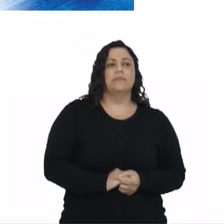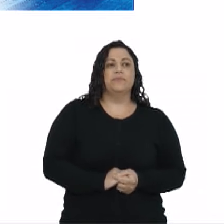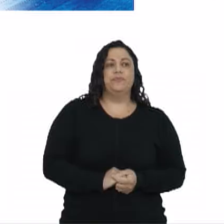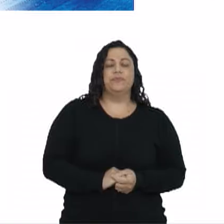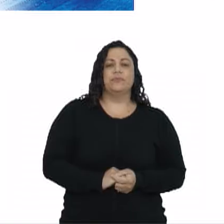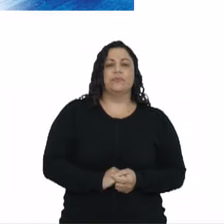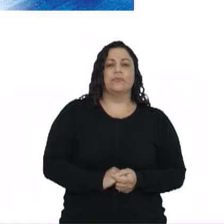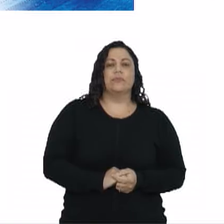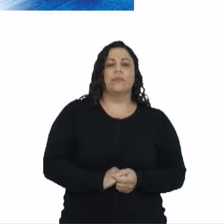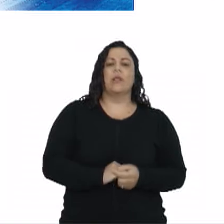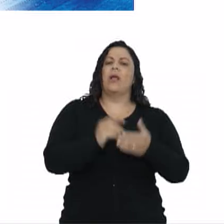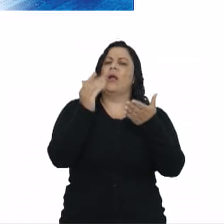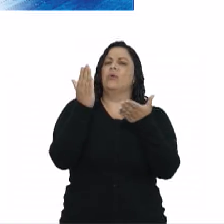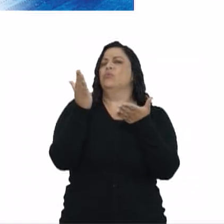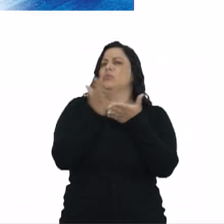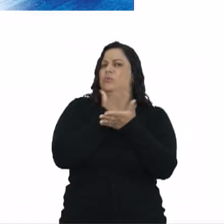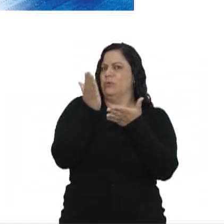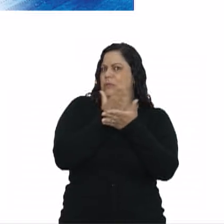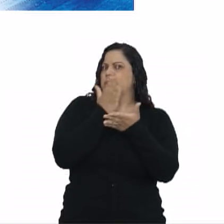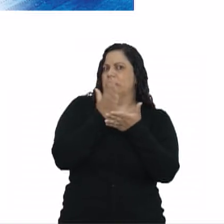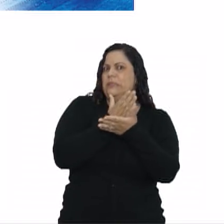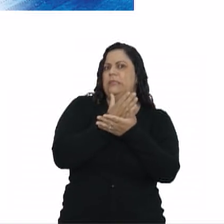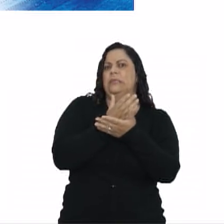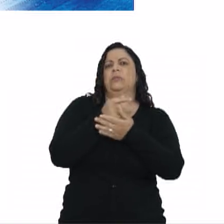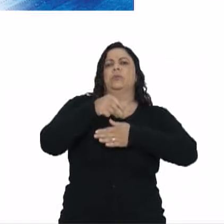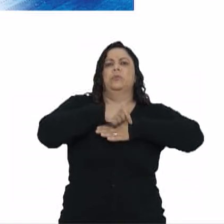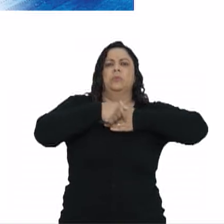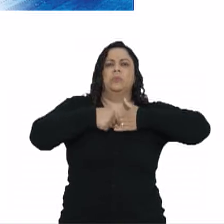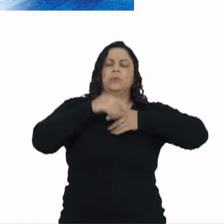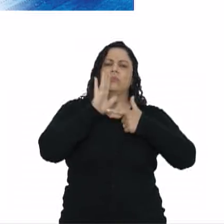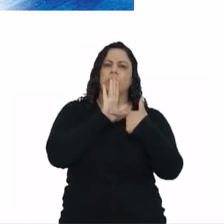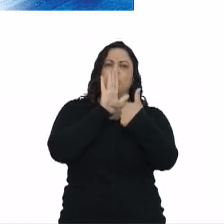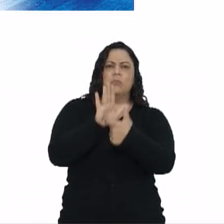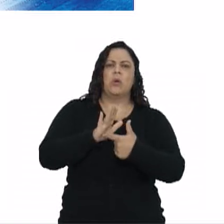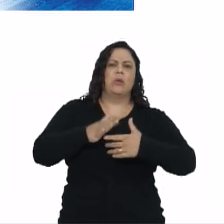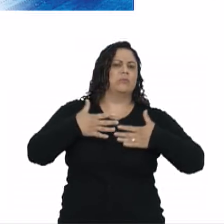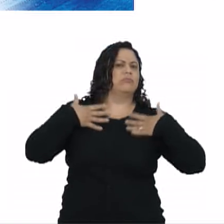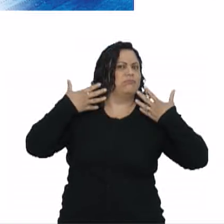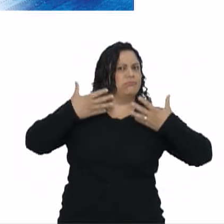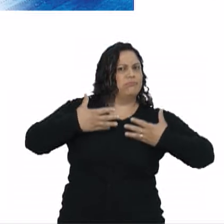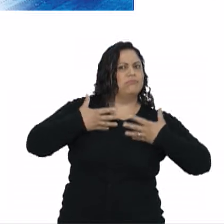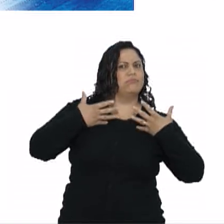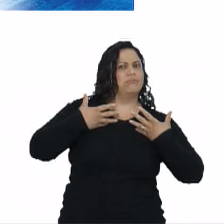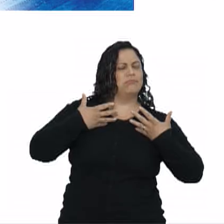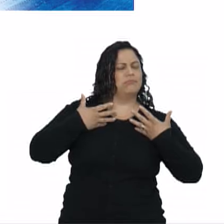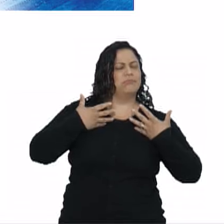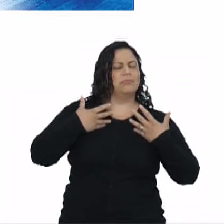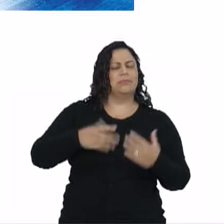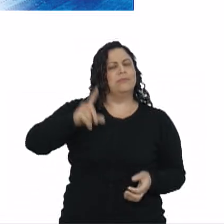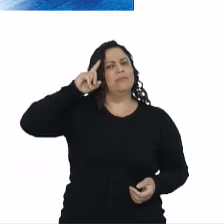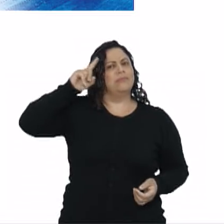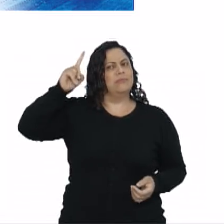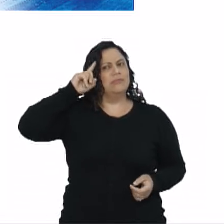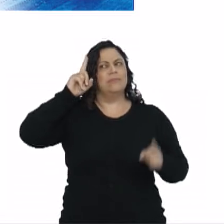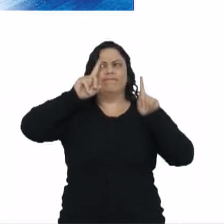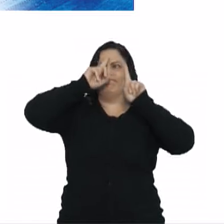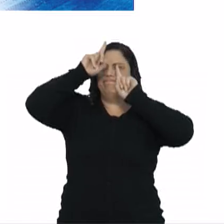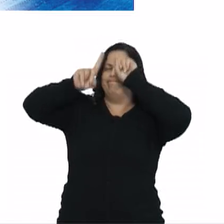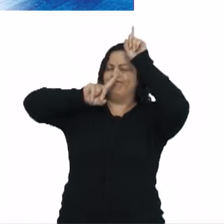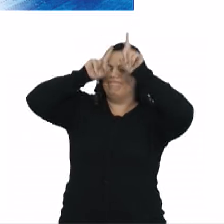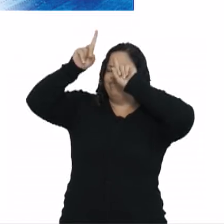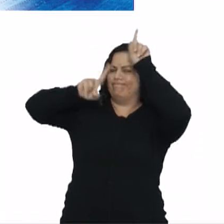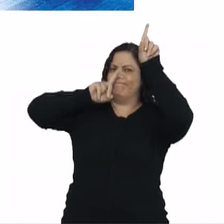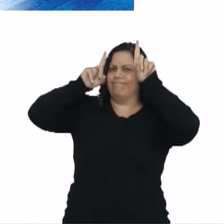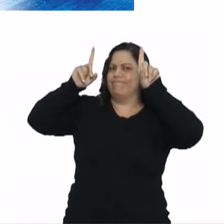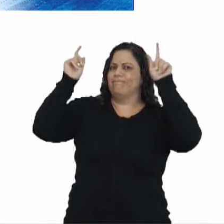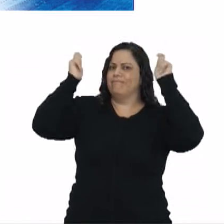livro, Domenico demonstra como a alegria e satisfação pessoal no dia a dia aumentam a criatividade, que por